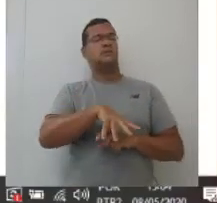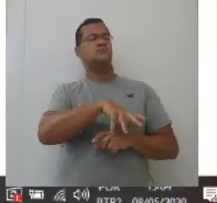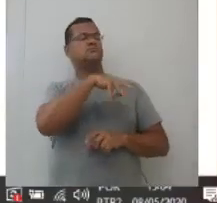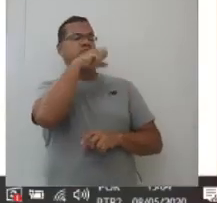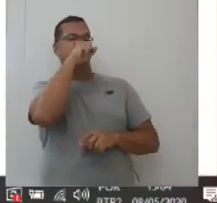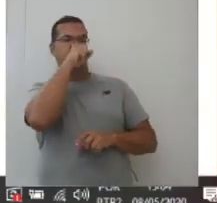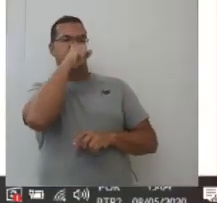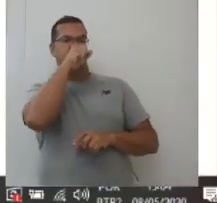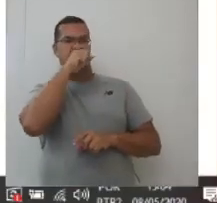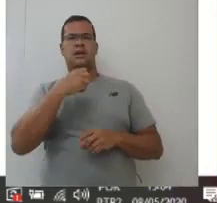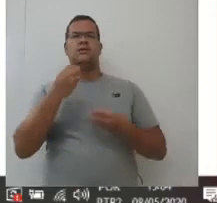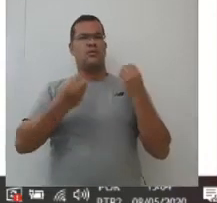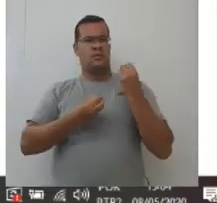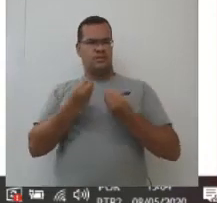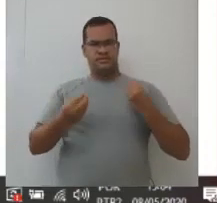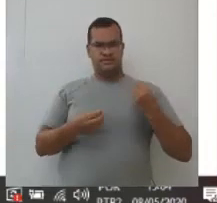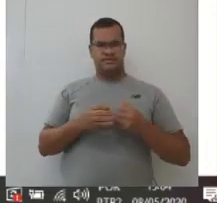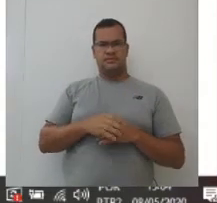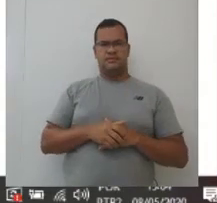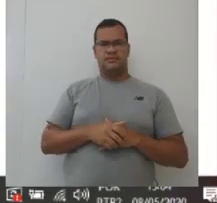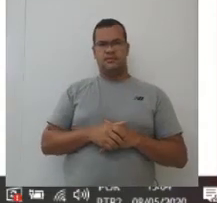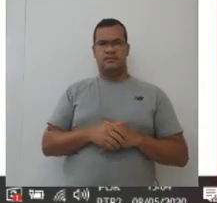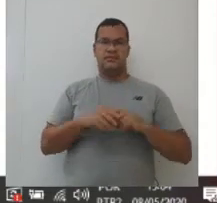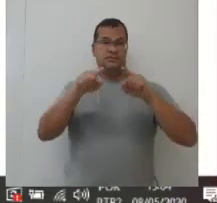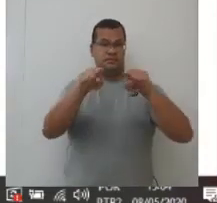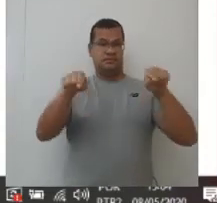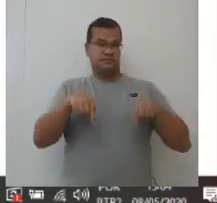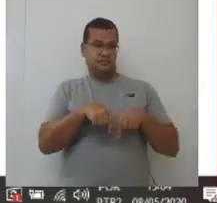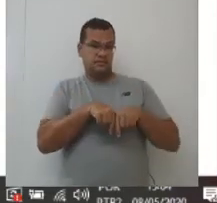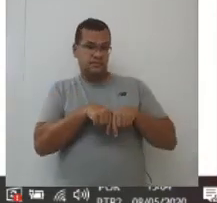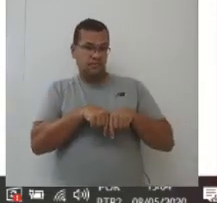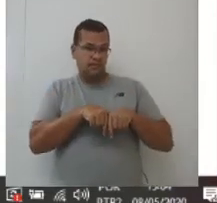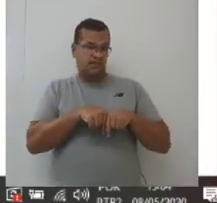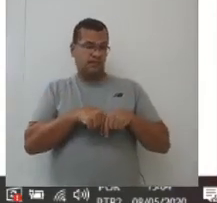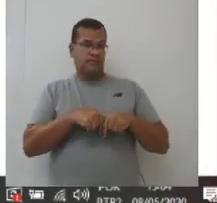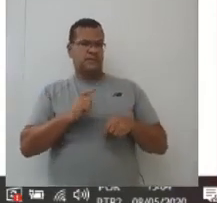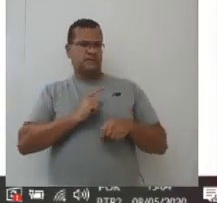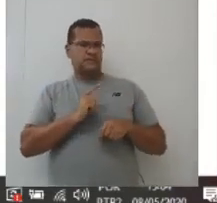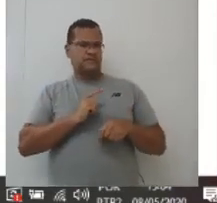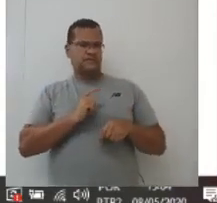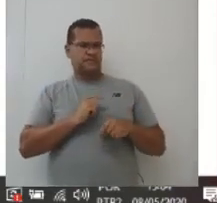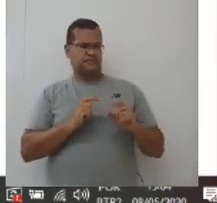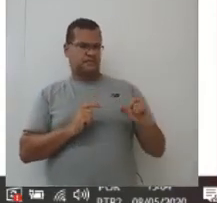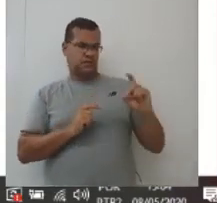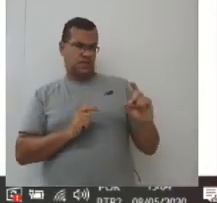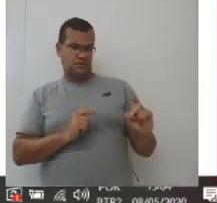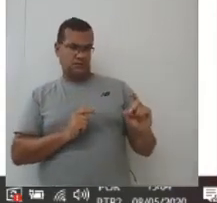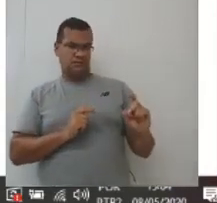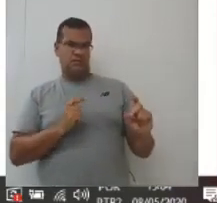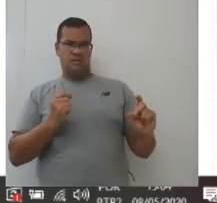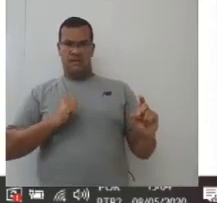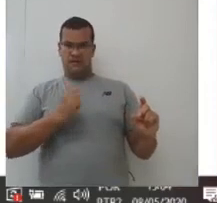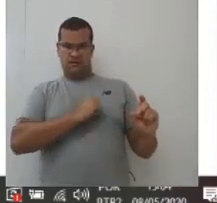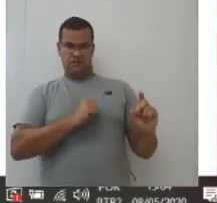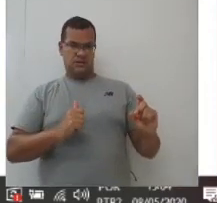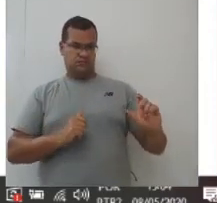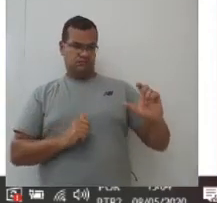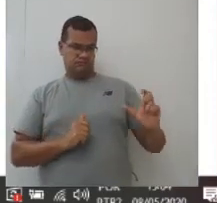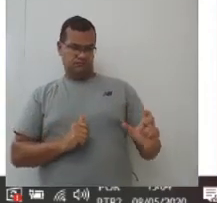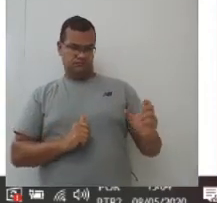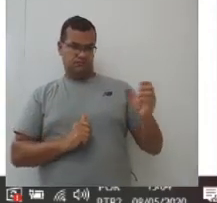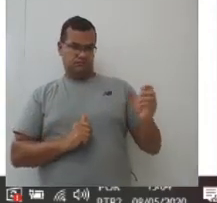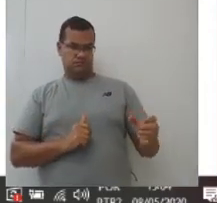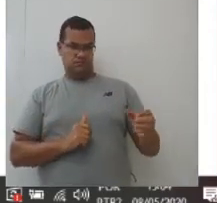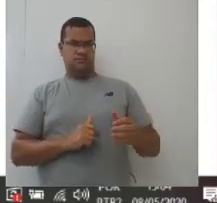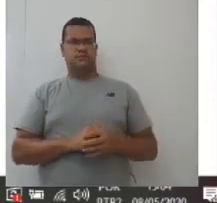ar. Como, professor? Explica melhor. Numa sala, você tem um frasco de um perfume. Aí você pegou o frasco